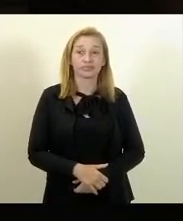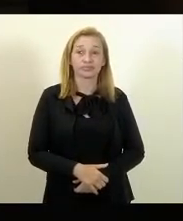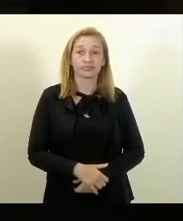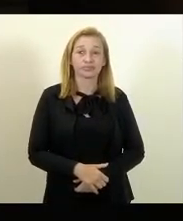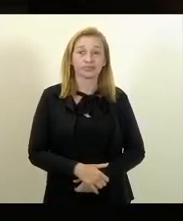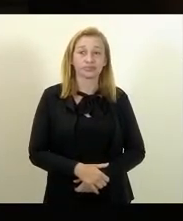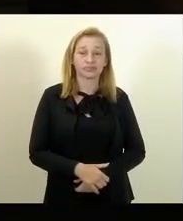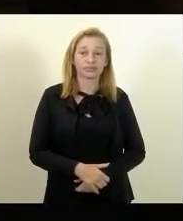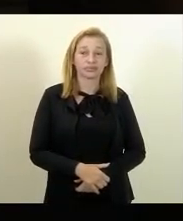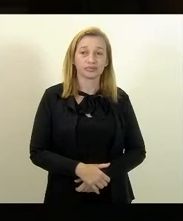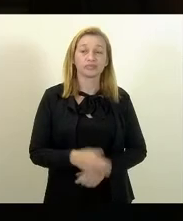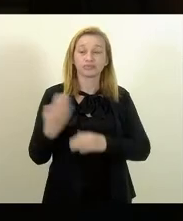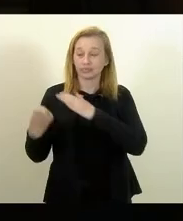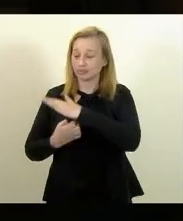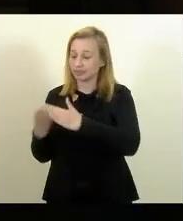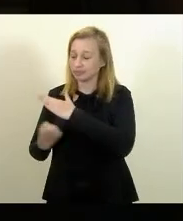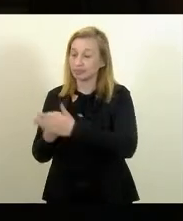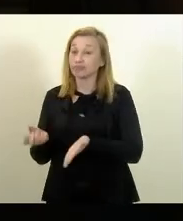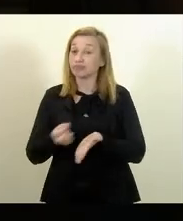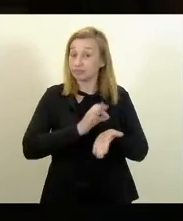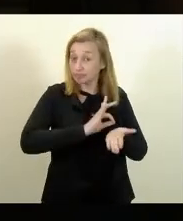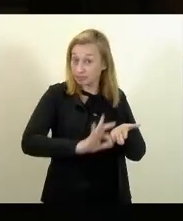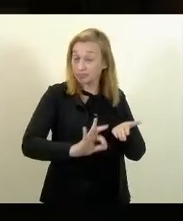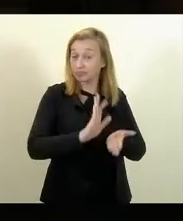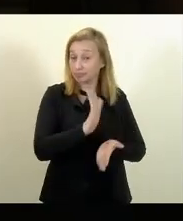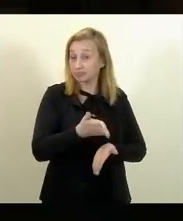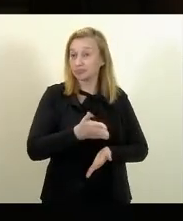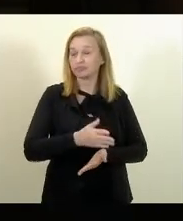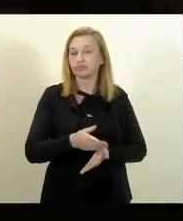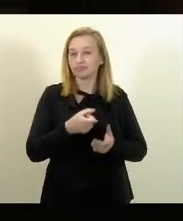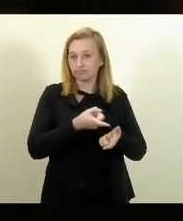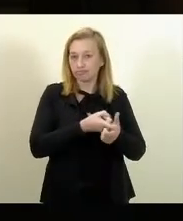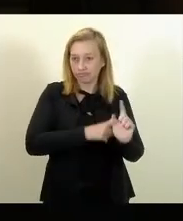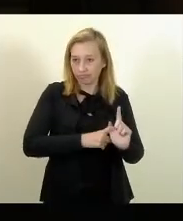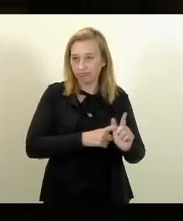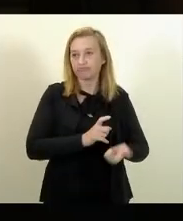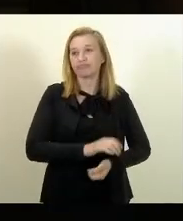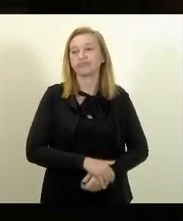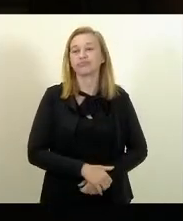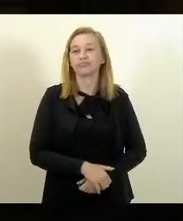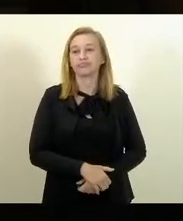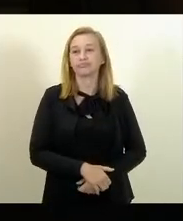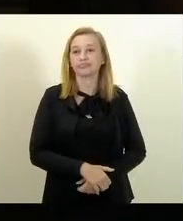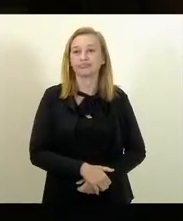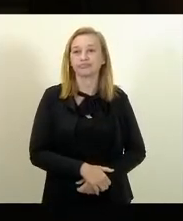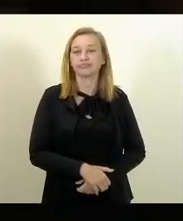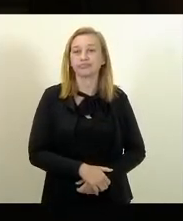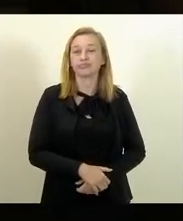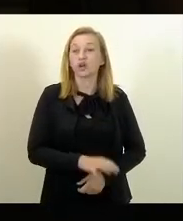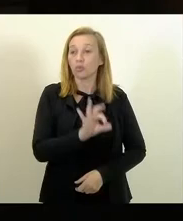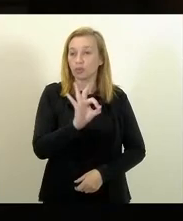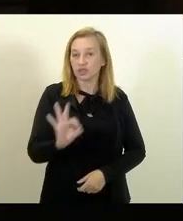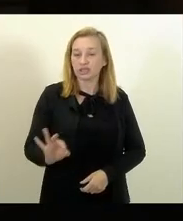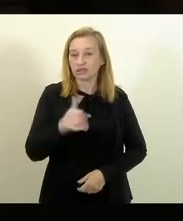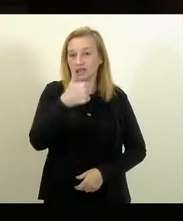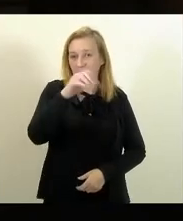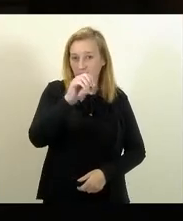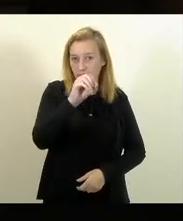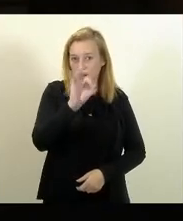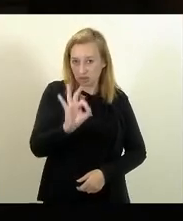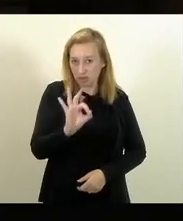das empresas que estão inscritas na dívida ativa, com um percentual de